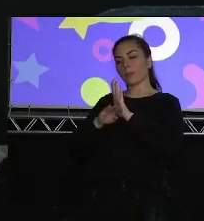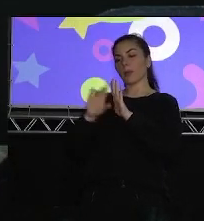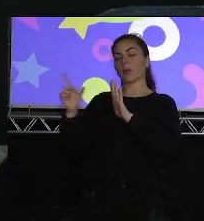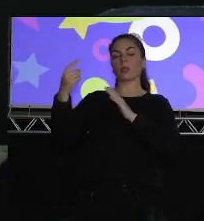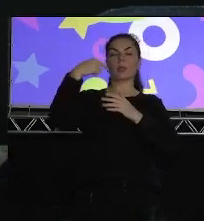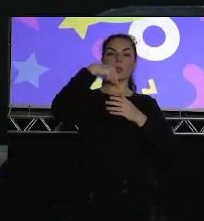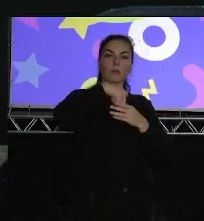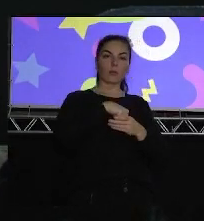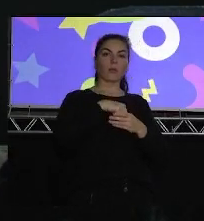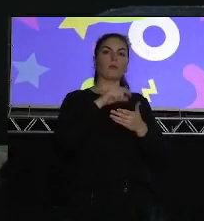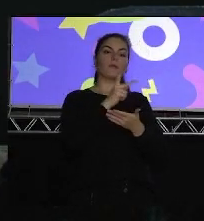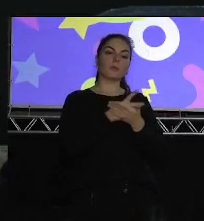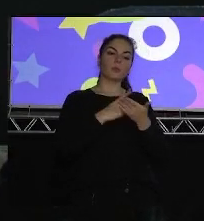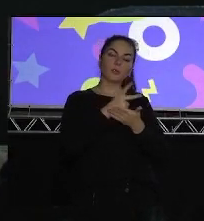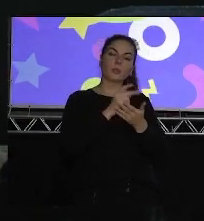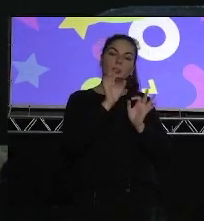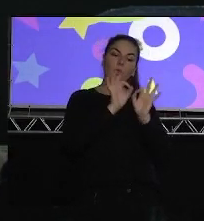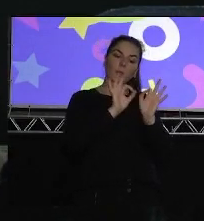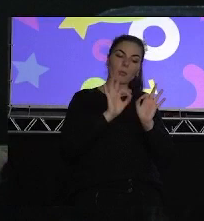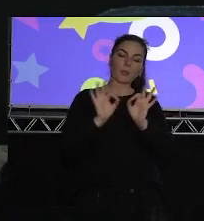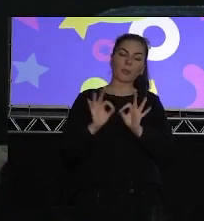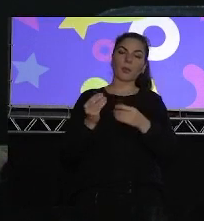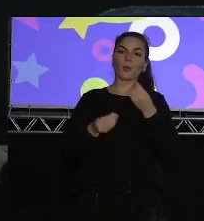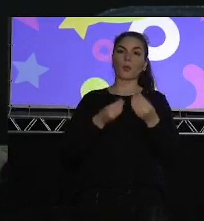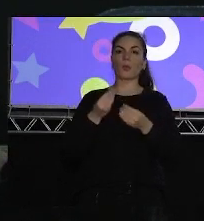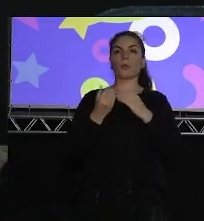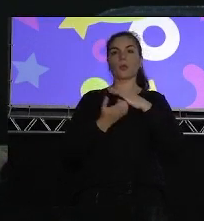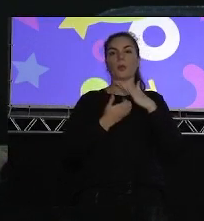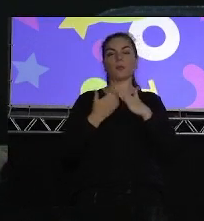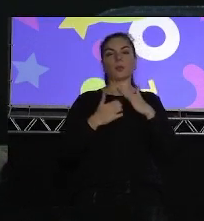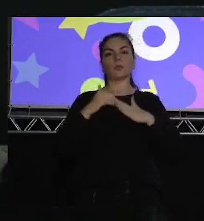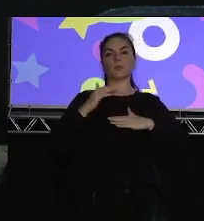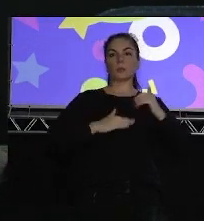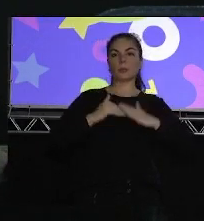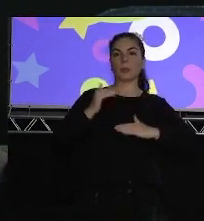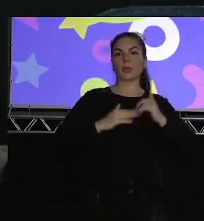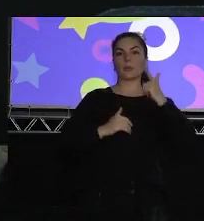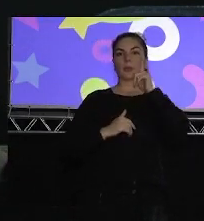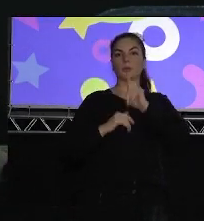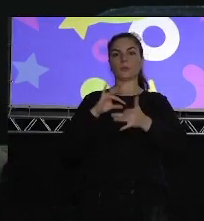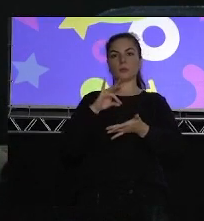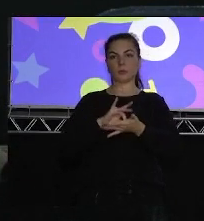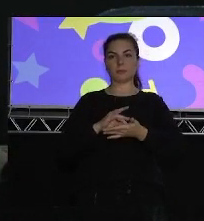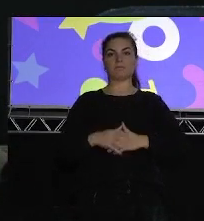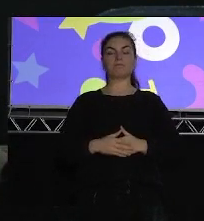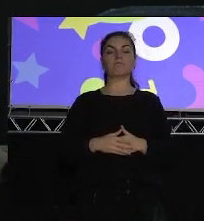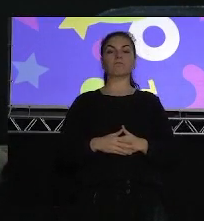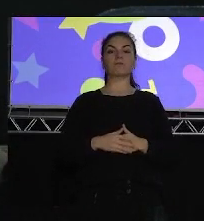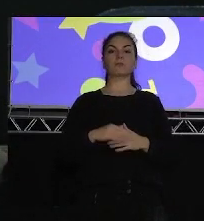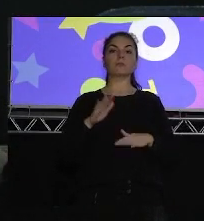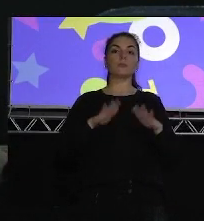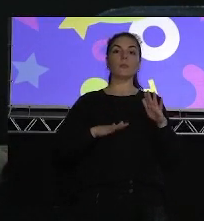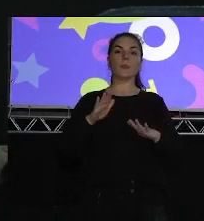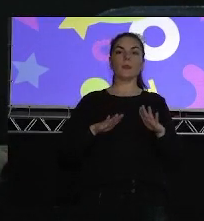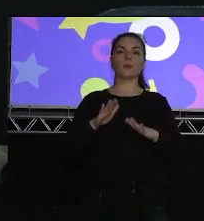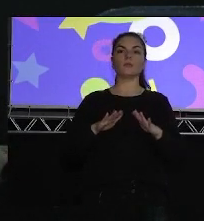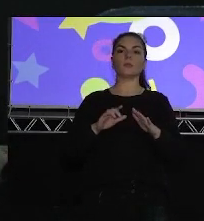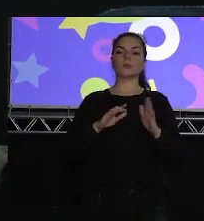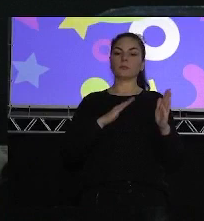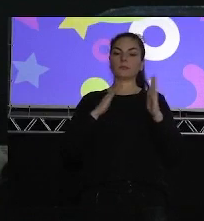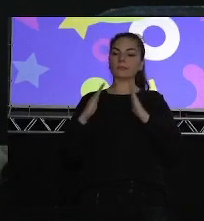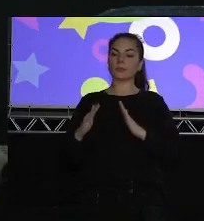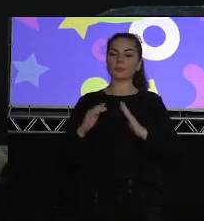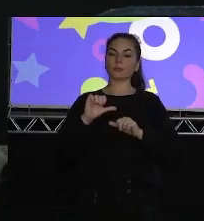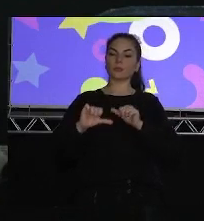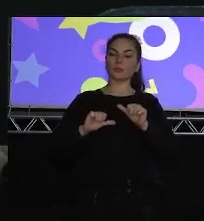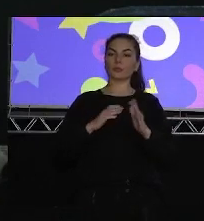sim desenhar como a empresa deve operar para poder executar aquela estratégia. E muitas vezes, a cada ciclo estratégico, pode ser que